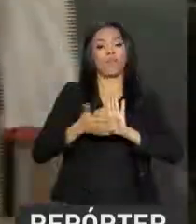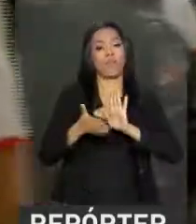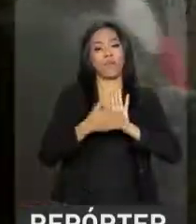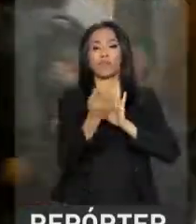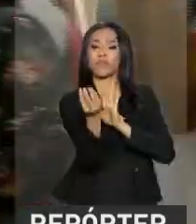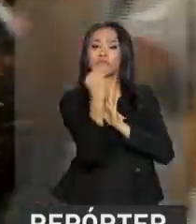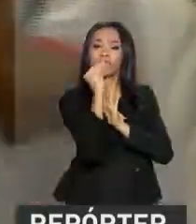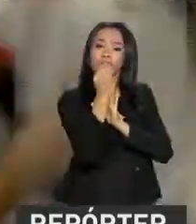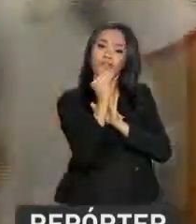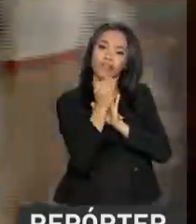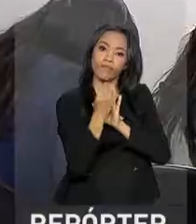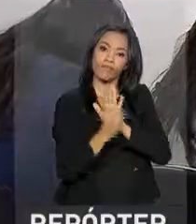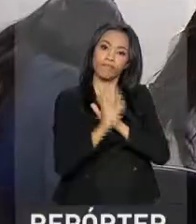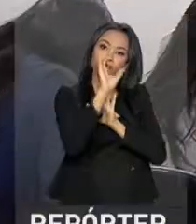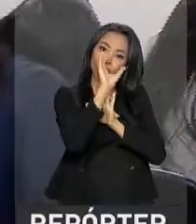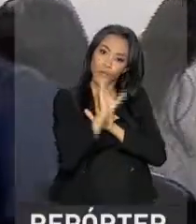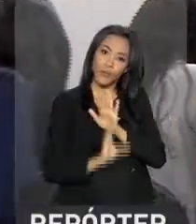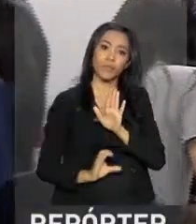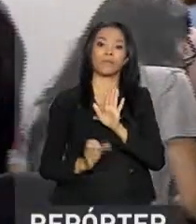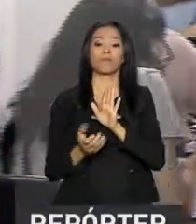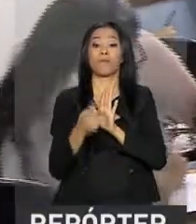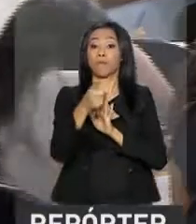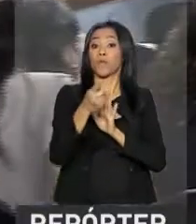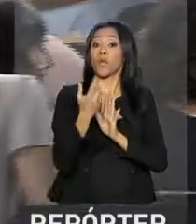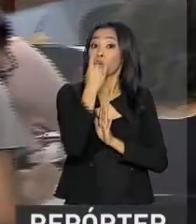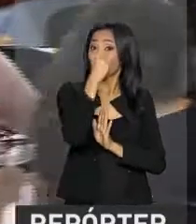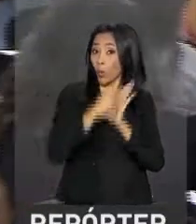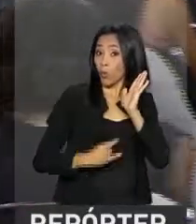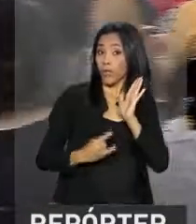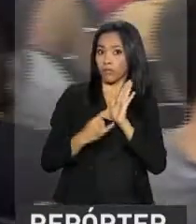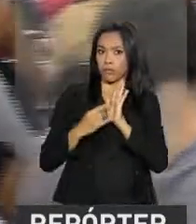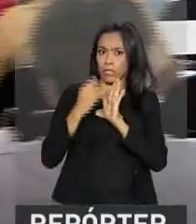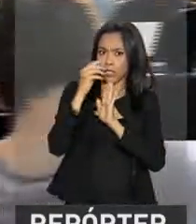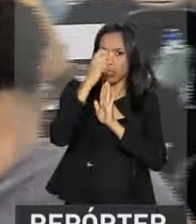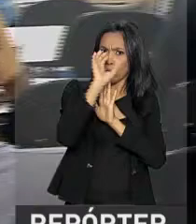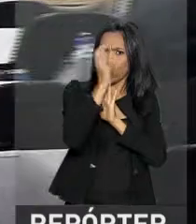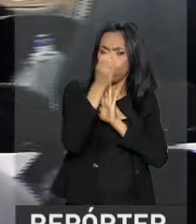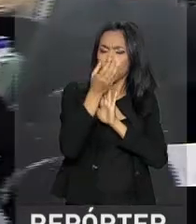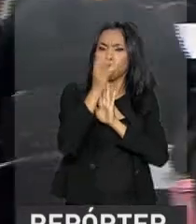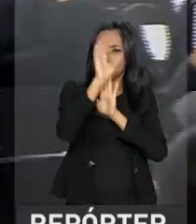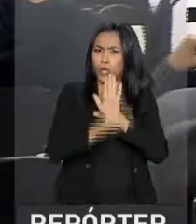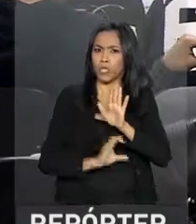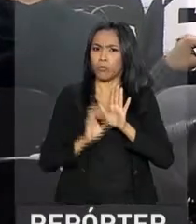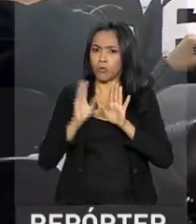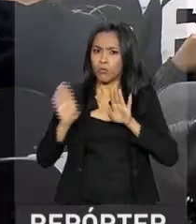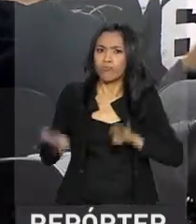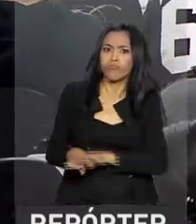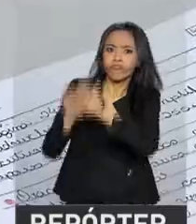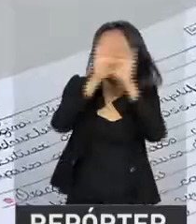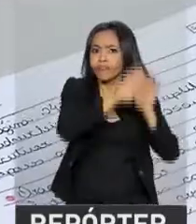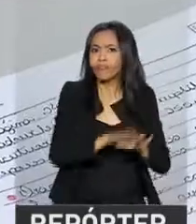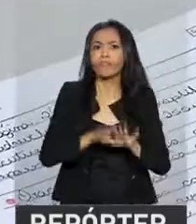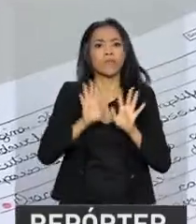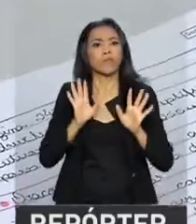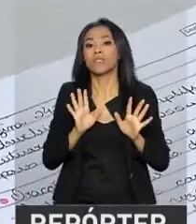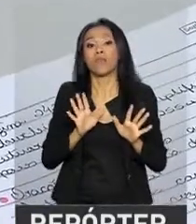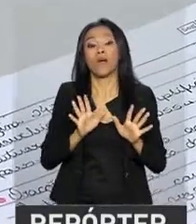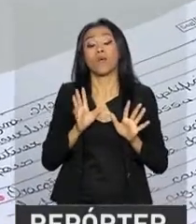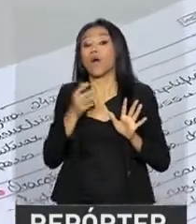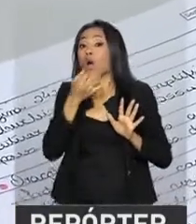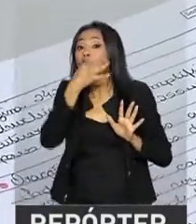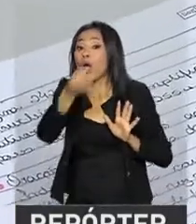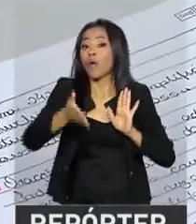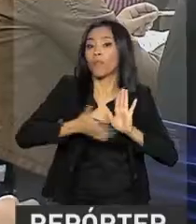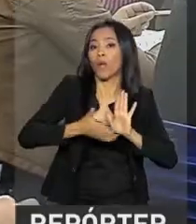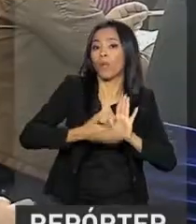curricular traz o documento não estabelece um currículo mais definir o ponto aonde se quer chegar e serve também como